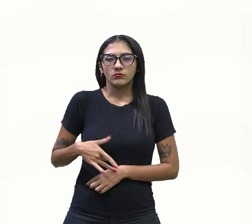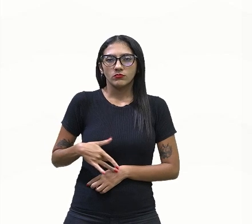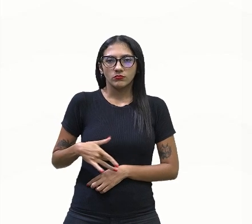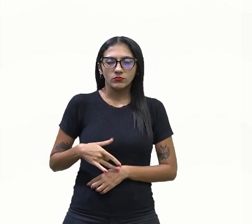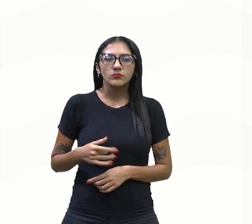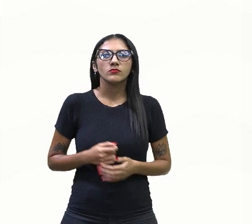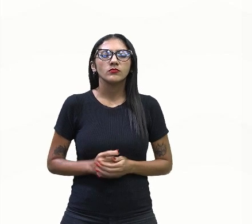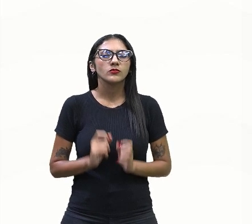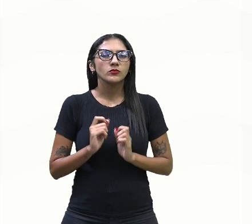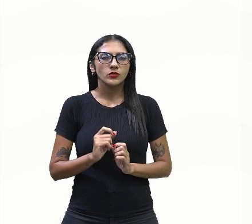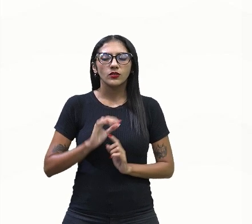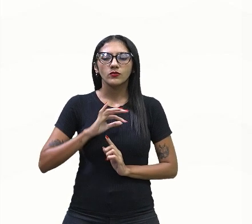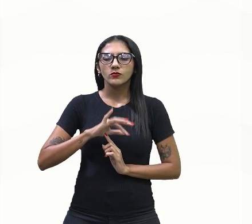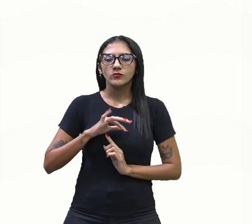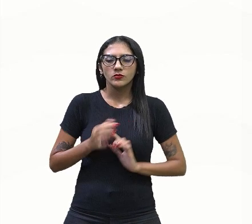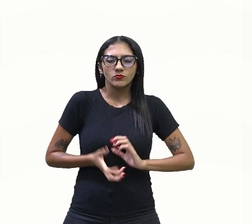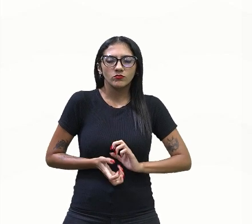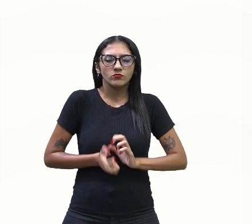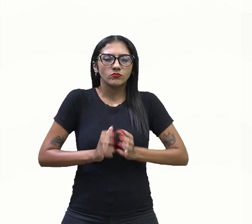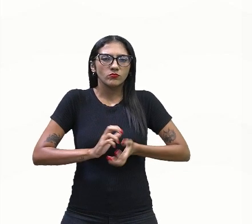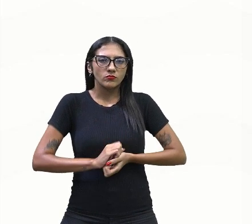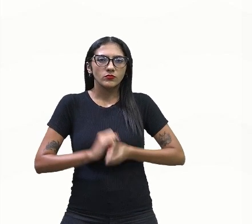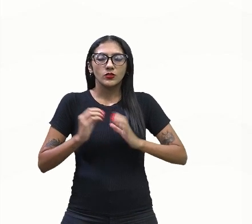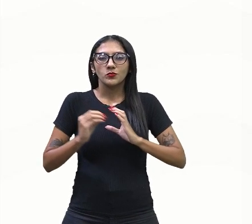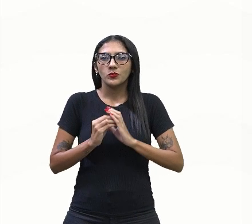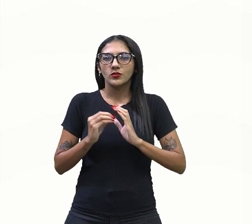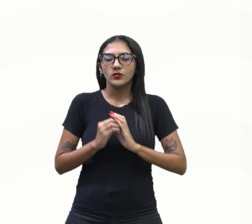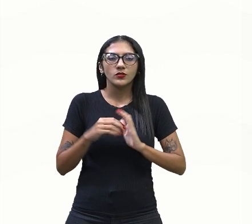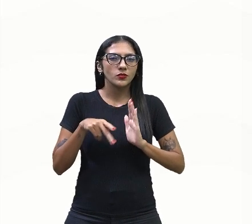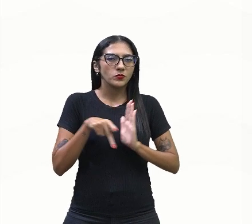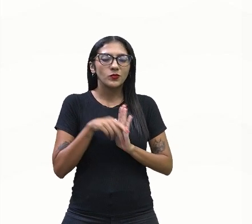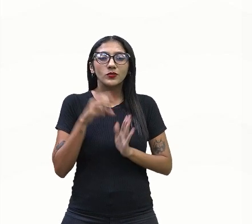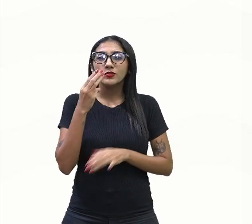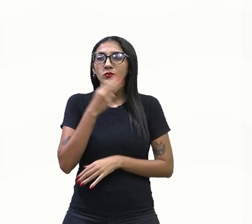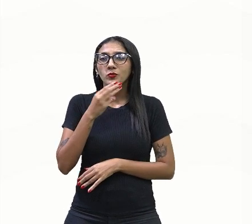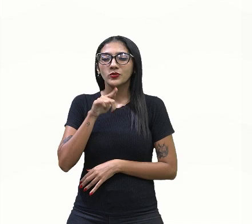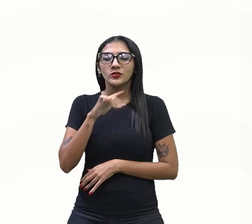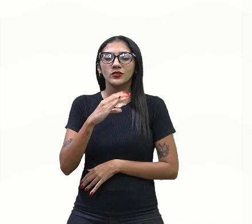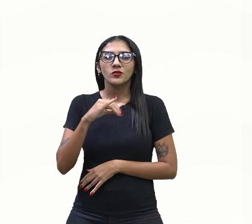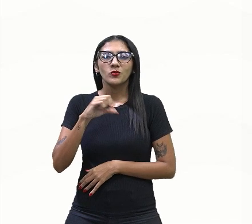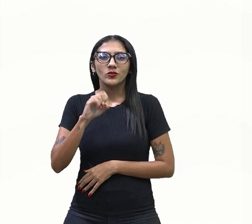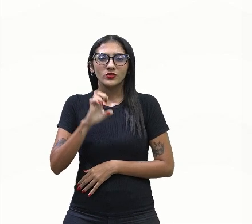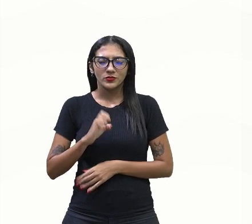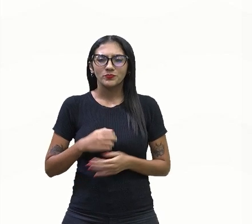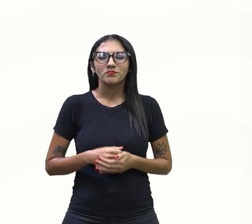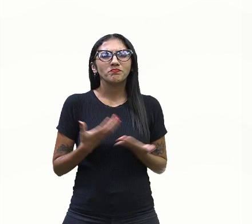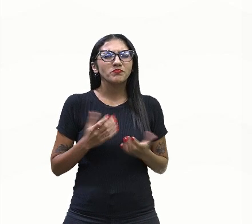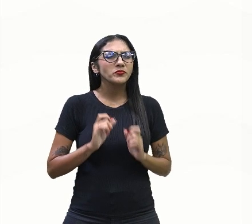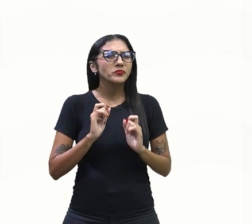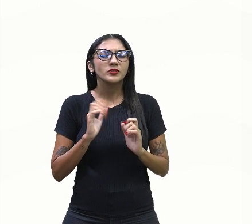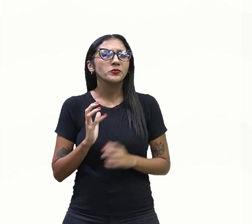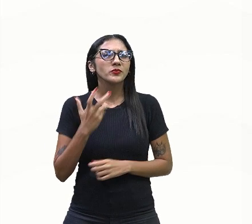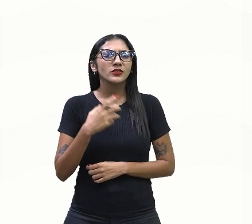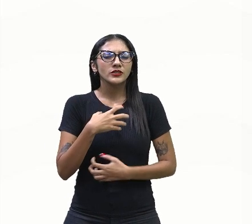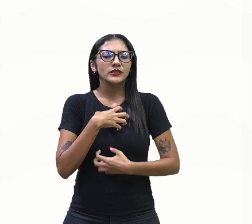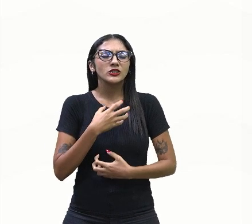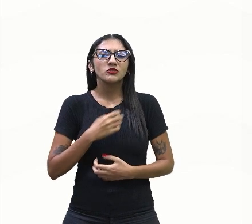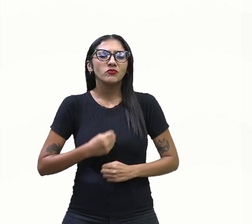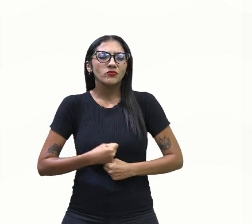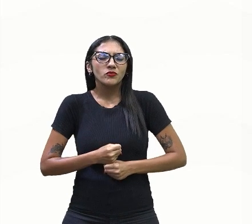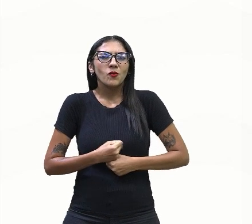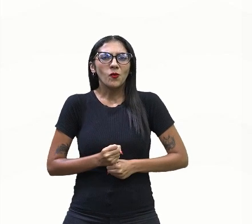fígado, estimulando a quebra do glicogênio em moléculas de glicose. Então, no momento da fome, o que